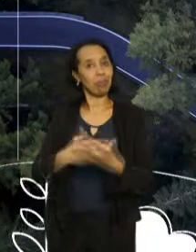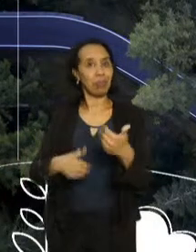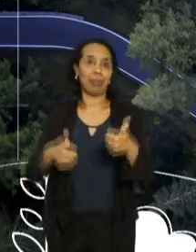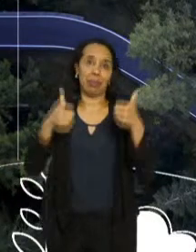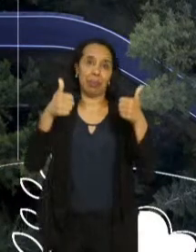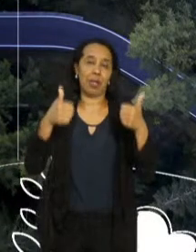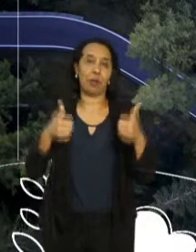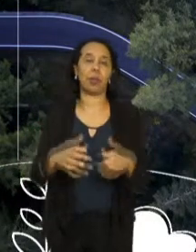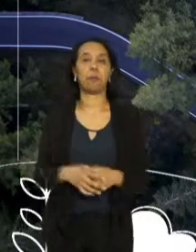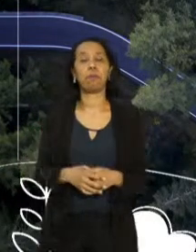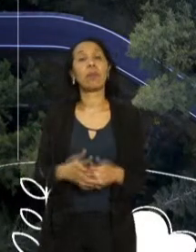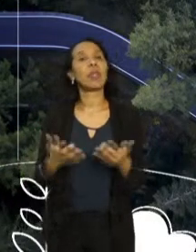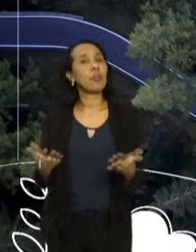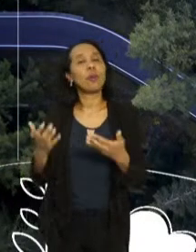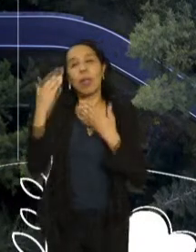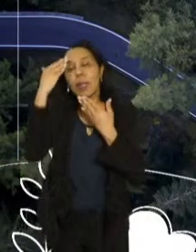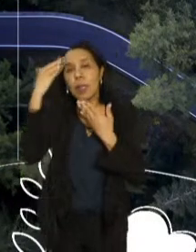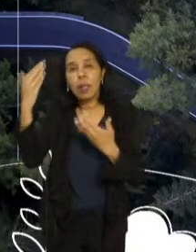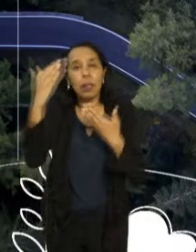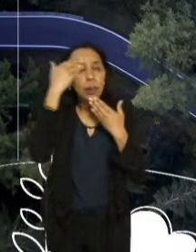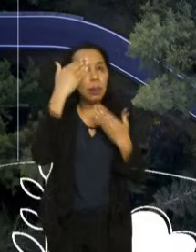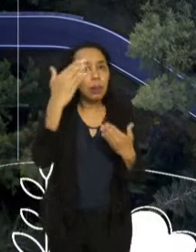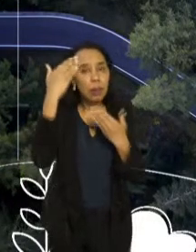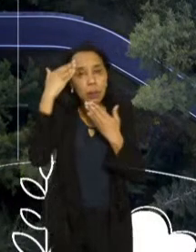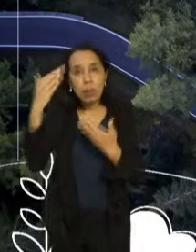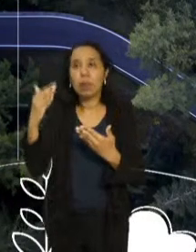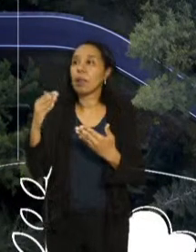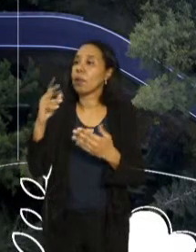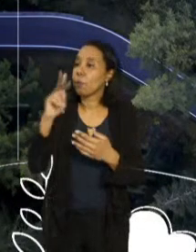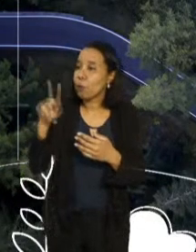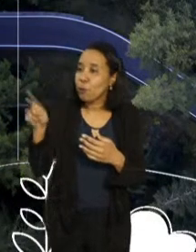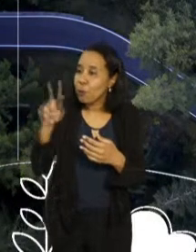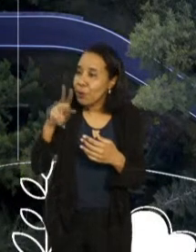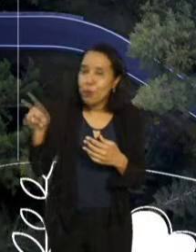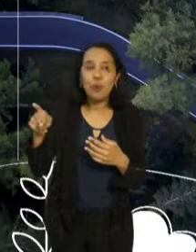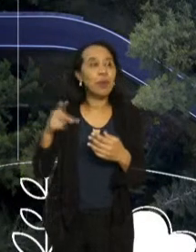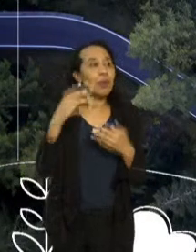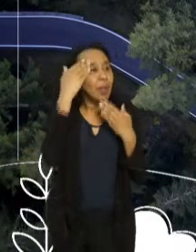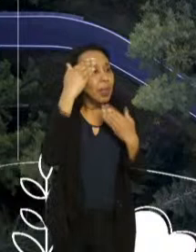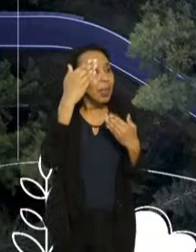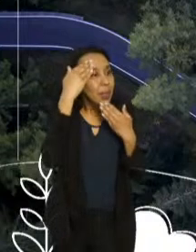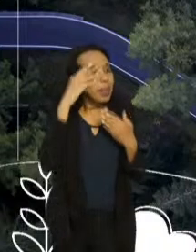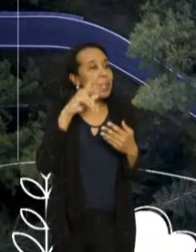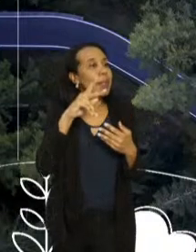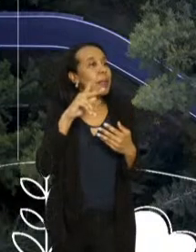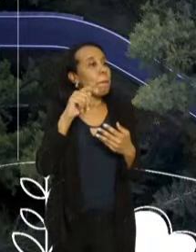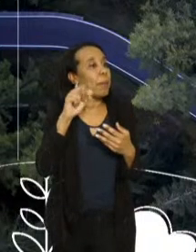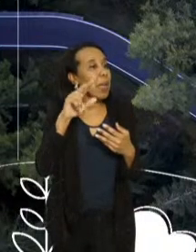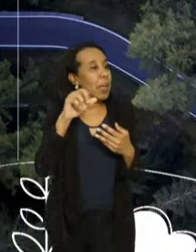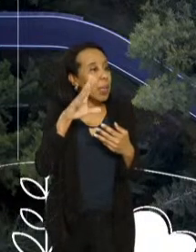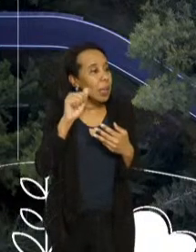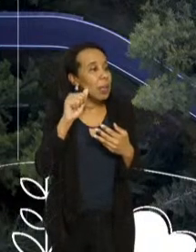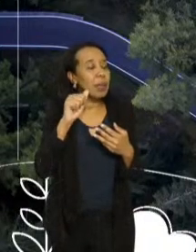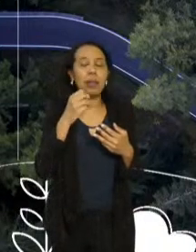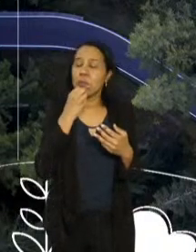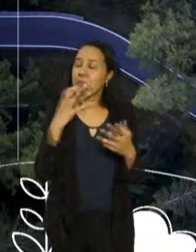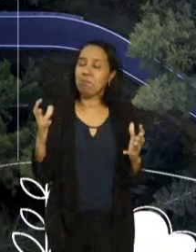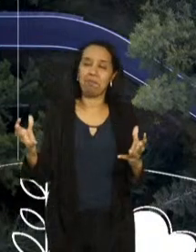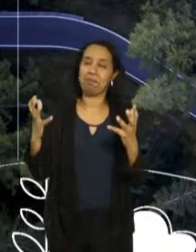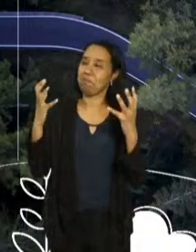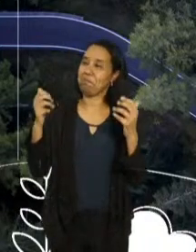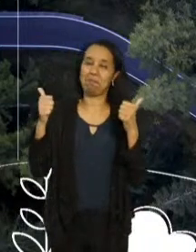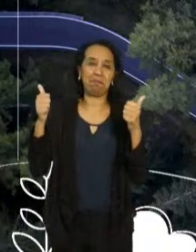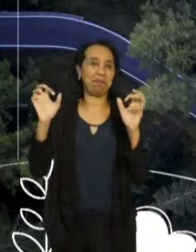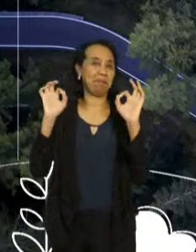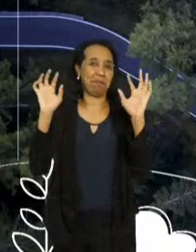uma vez, eu tenho só a agradecer ao Dr. Paulo Saldiva, à doutora Patrícia Iglesias, pela participação, abrilhantou demais o início